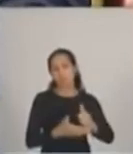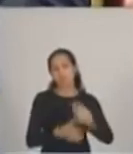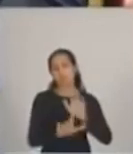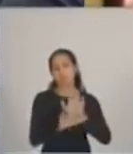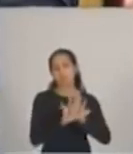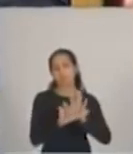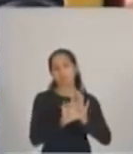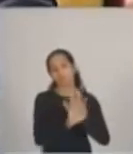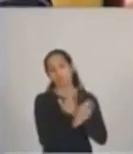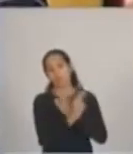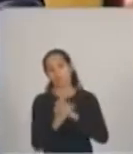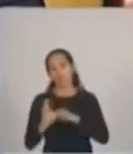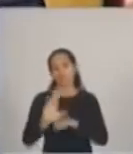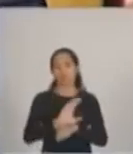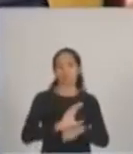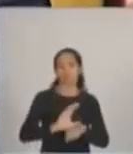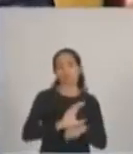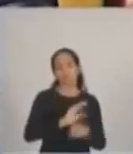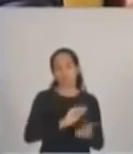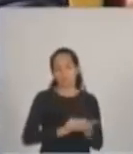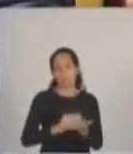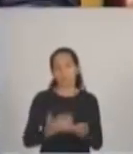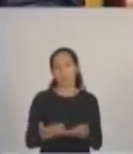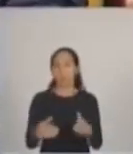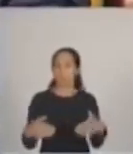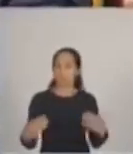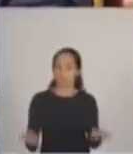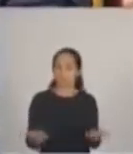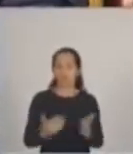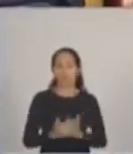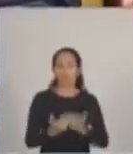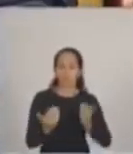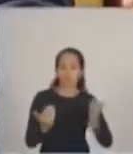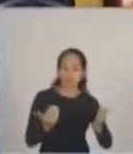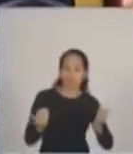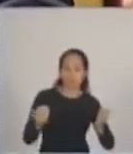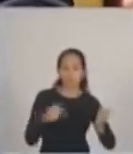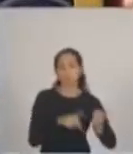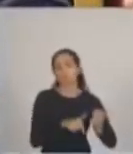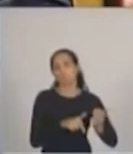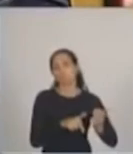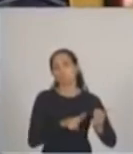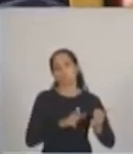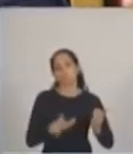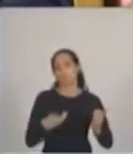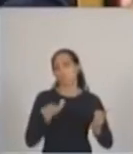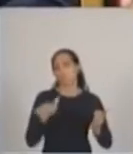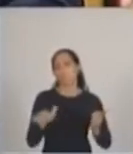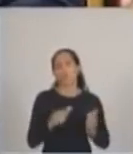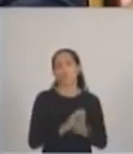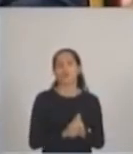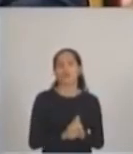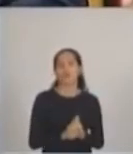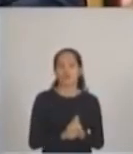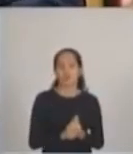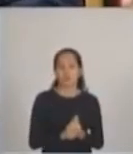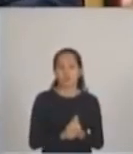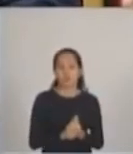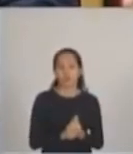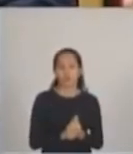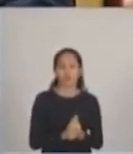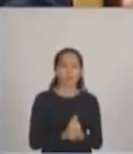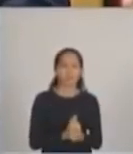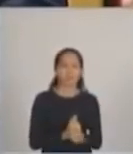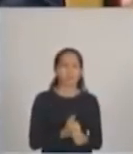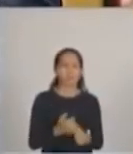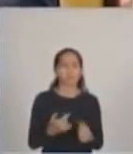constitucional. Entretanto, em analogia, o que não é o caso, constata-se jurisprudência no Supremo